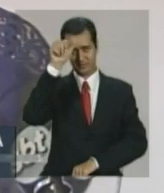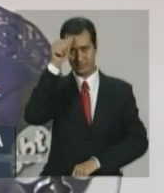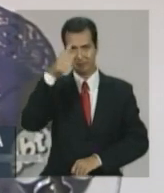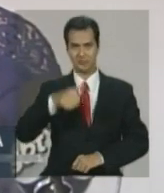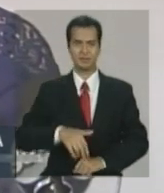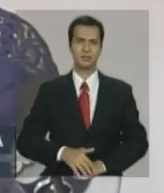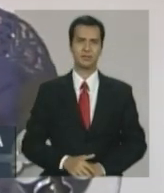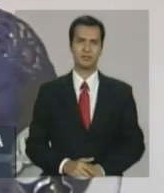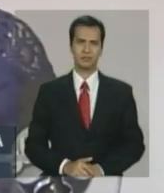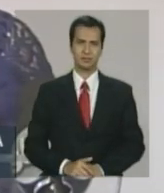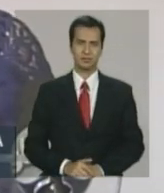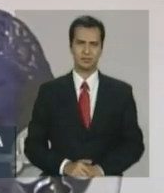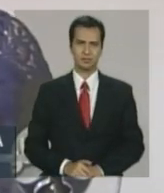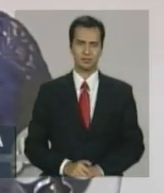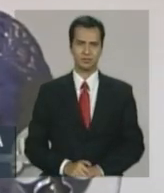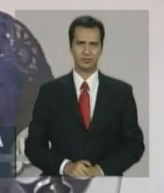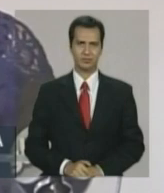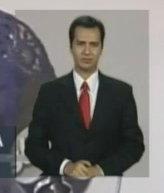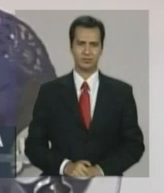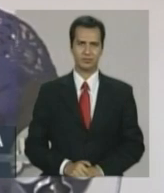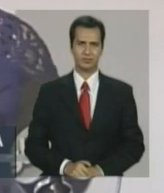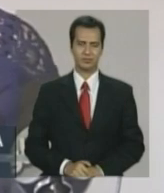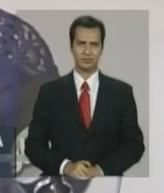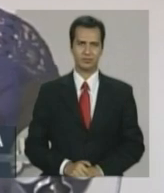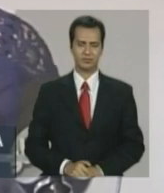Você mencionou, eu vou chamar de você, porque... Pode.